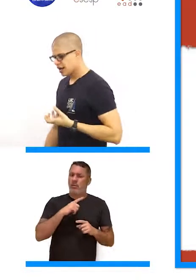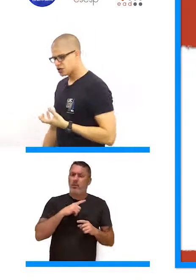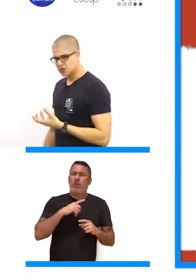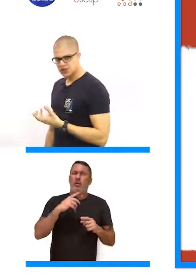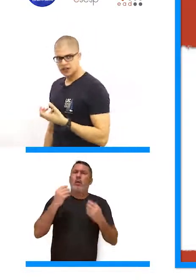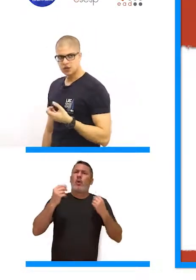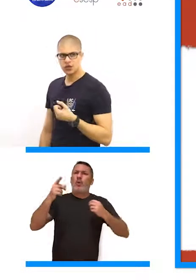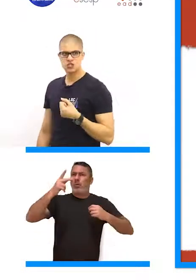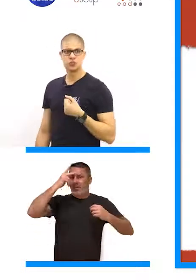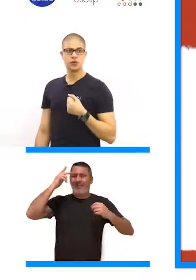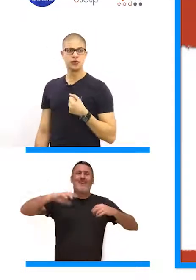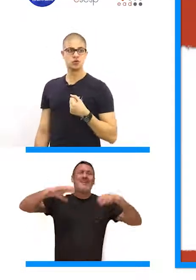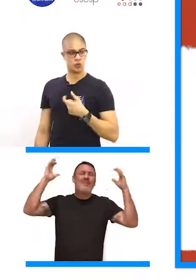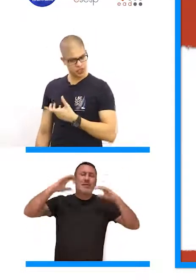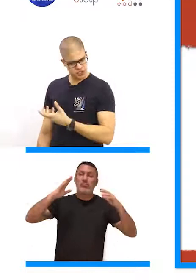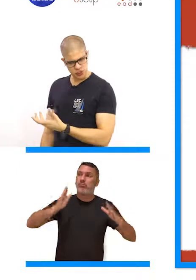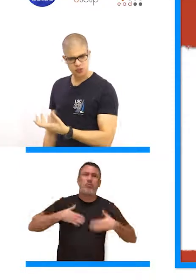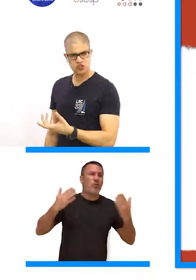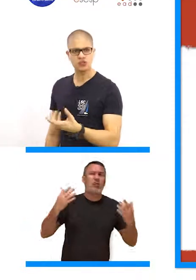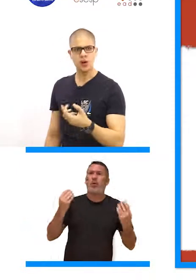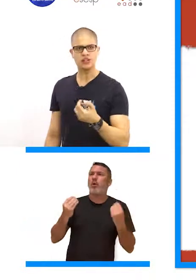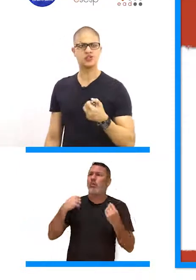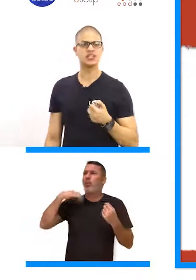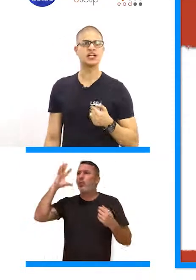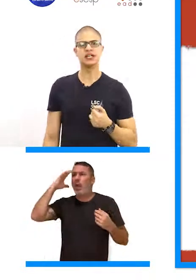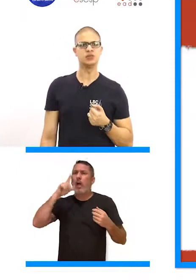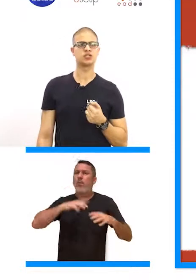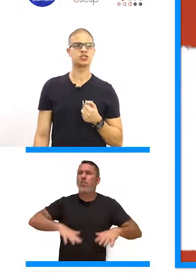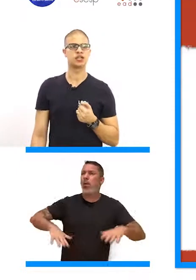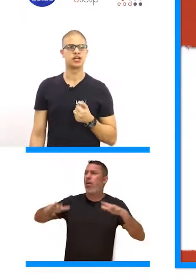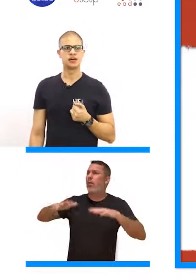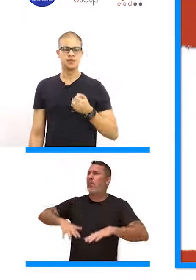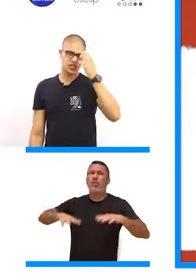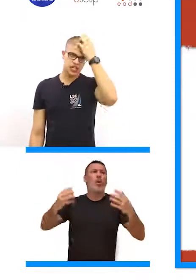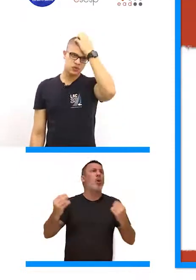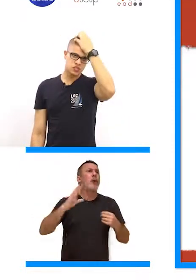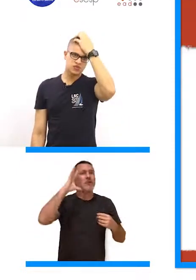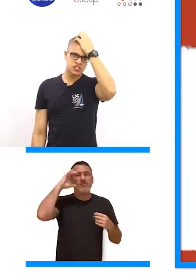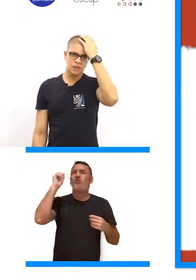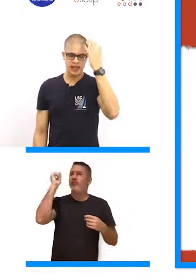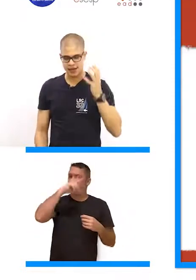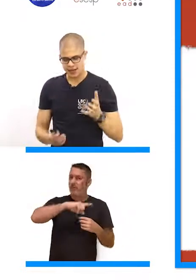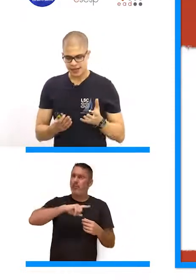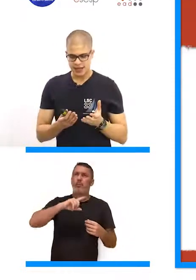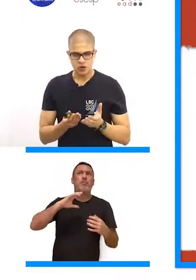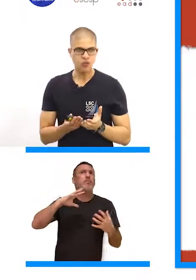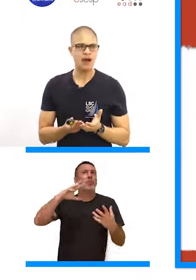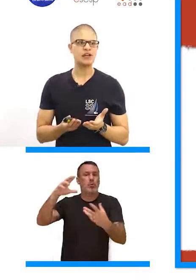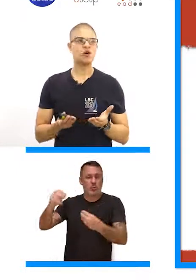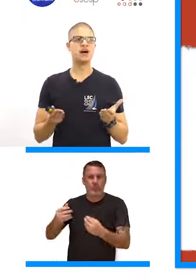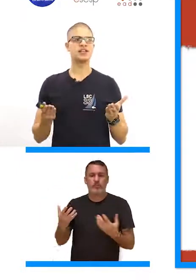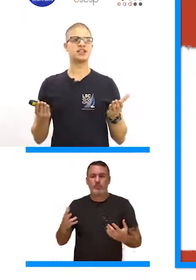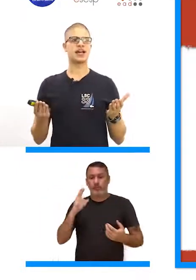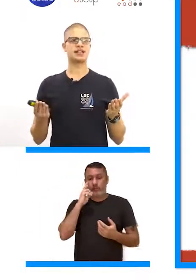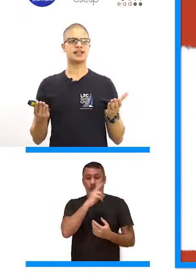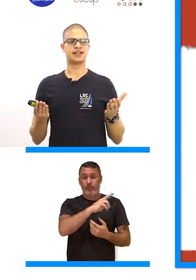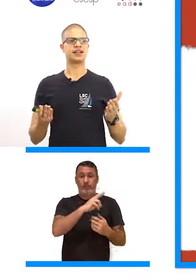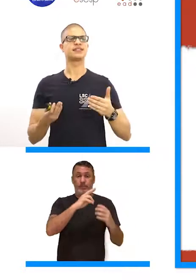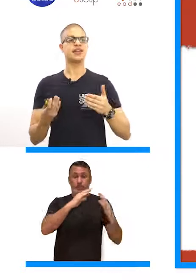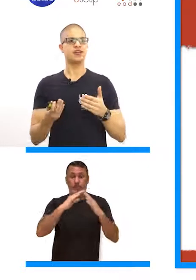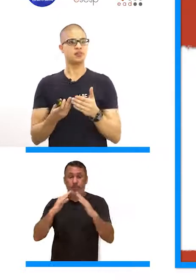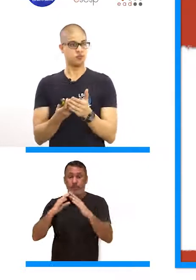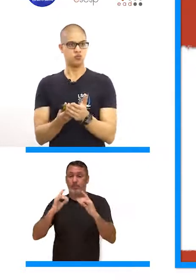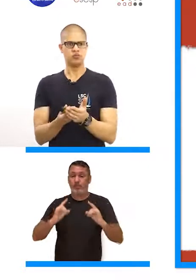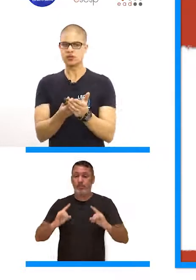surpreendido administradores públicos, surpreendido as pessoas, os cidadãos. Meus queridos, veja bem, uma área urbanizada,